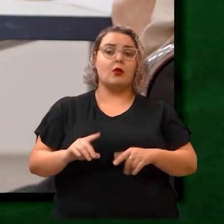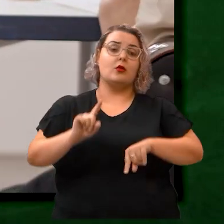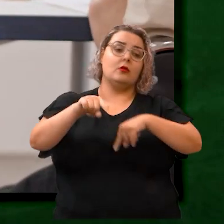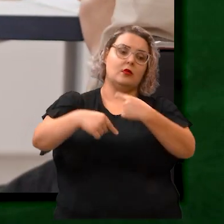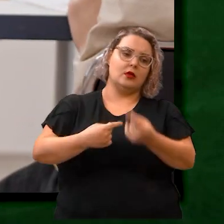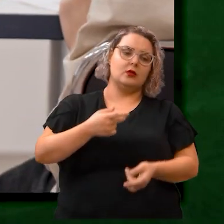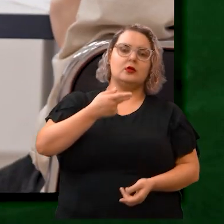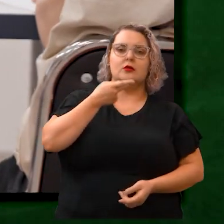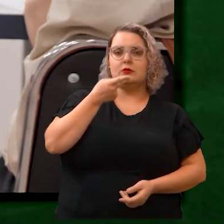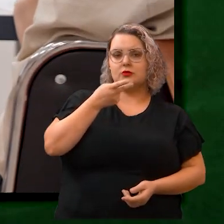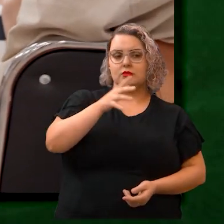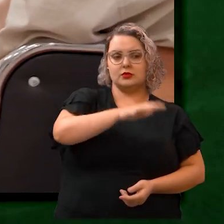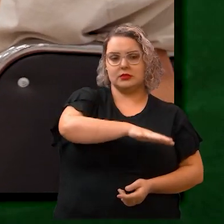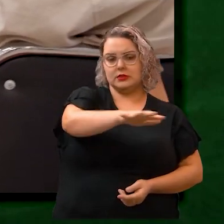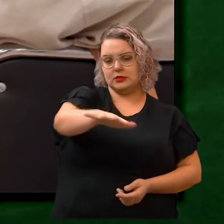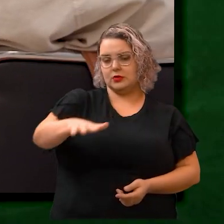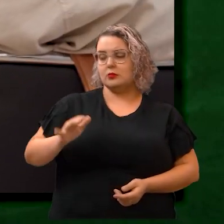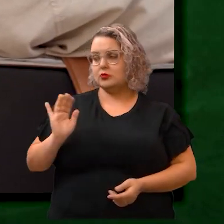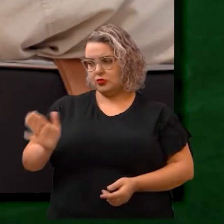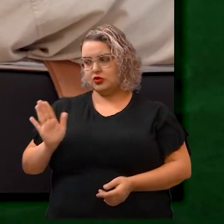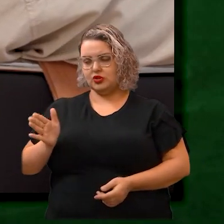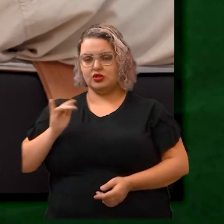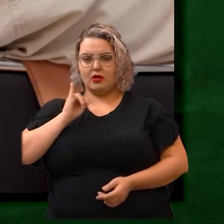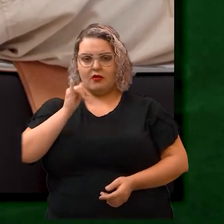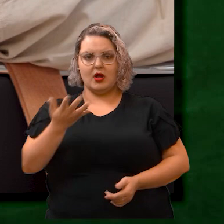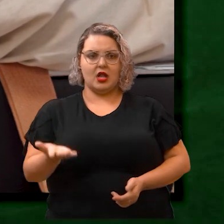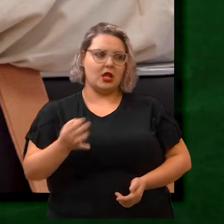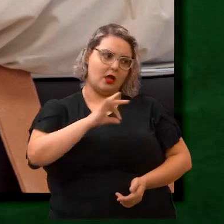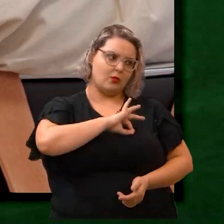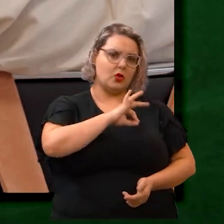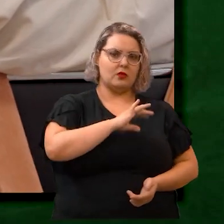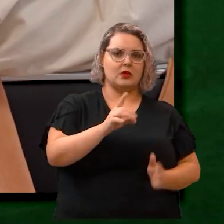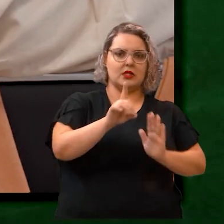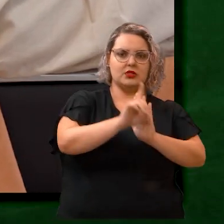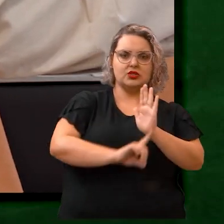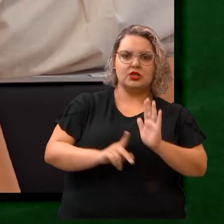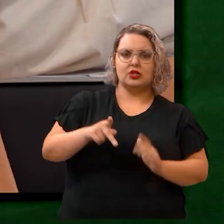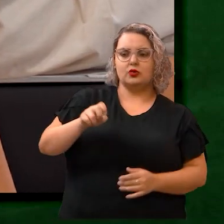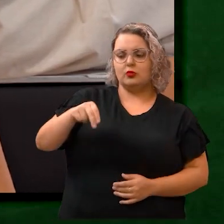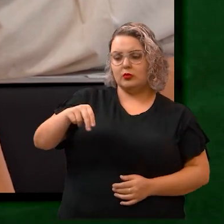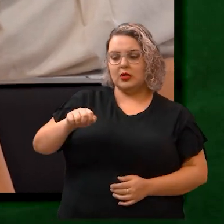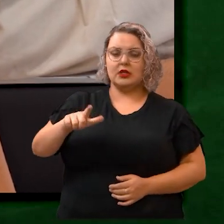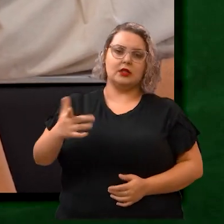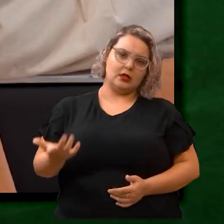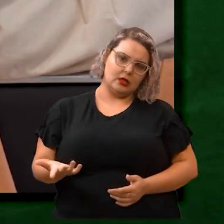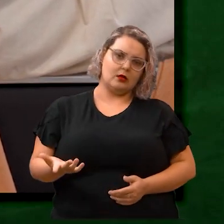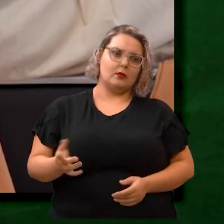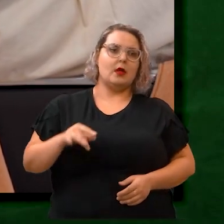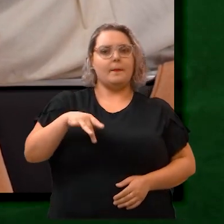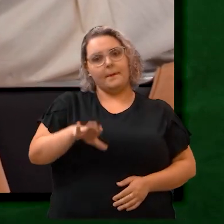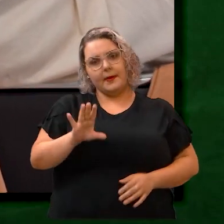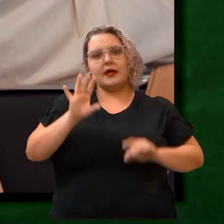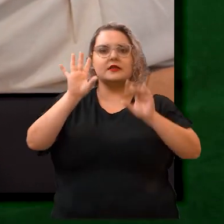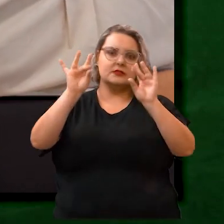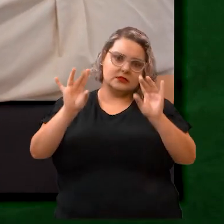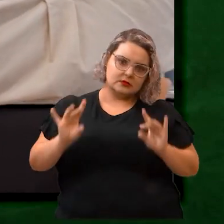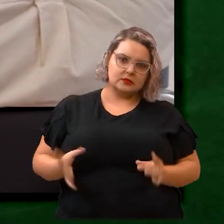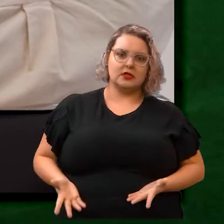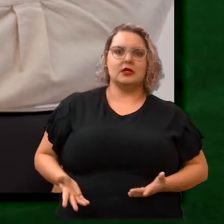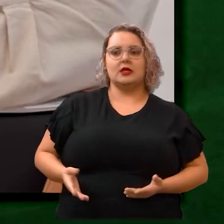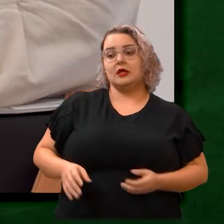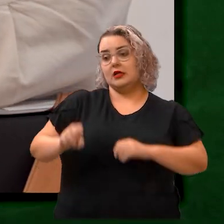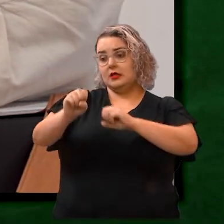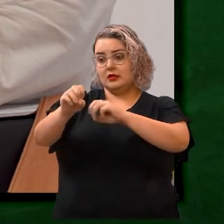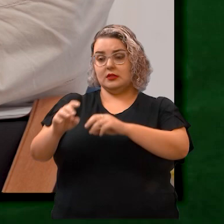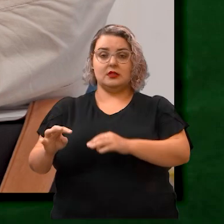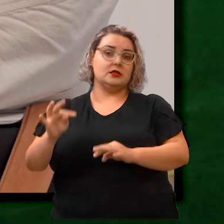outras como eu já disse Por exemplo na polícia vai ter que direito penal essas coisas de não é na educação são